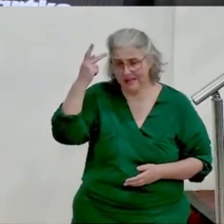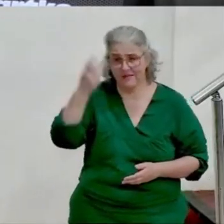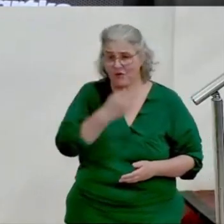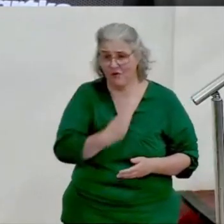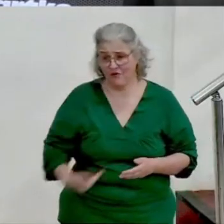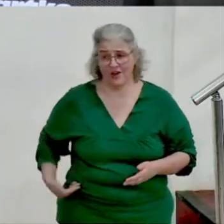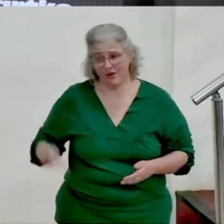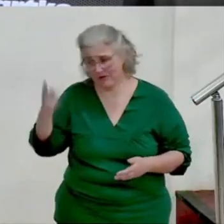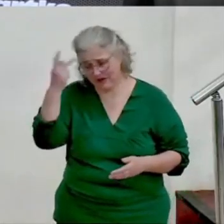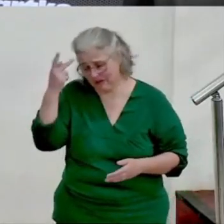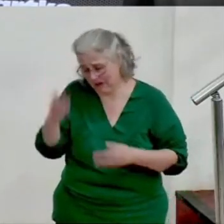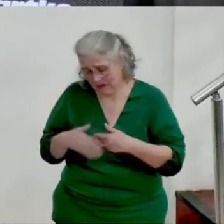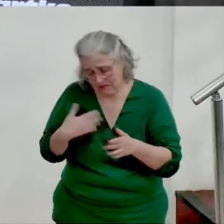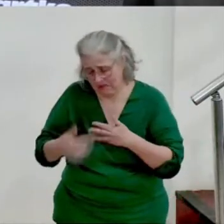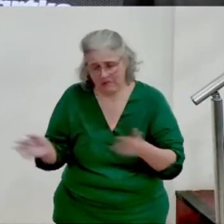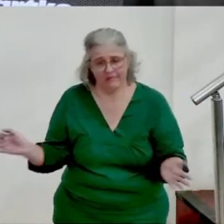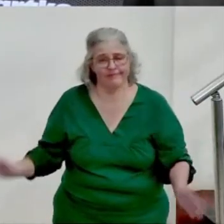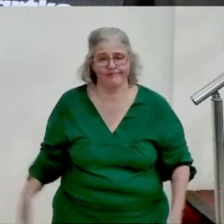dos Exércitos.